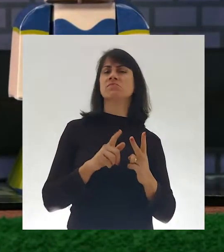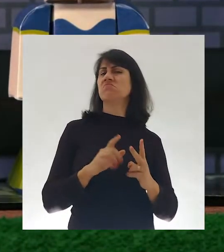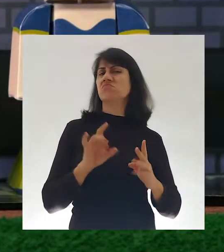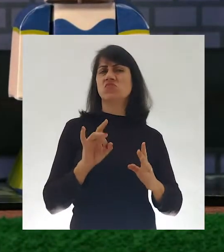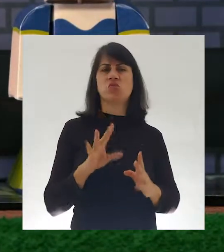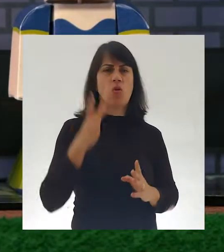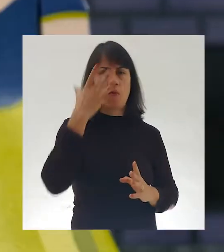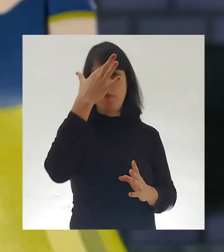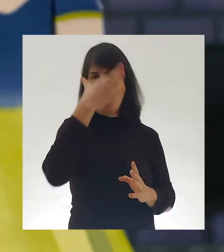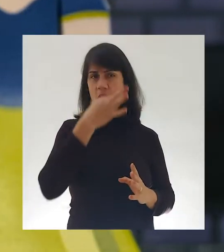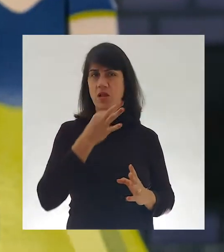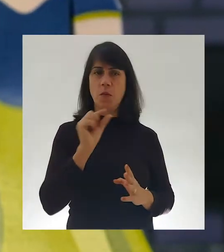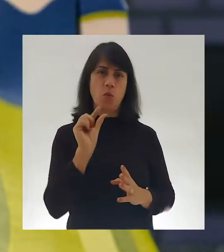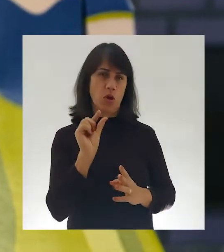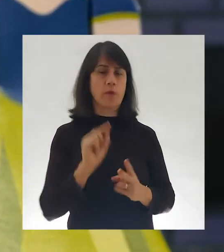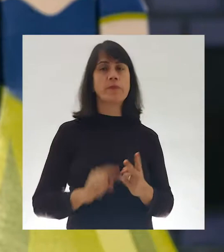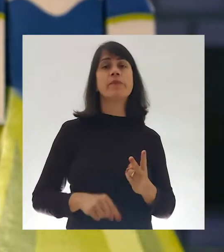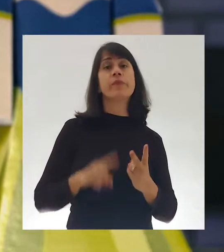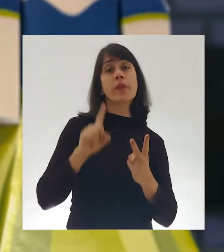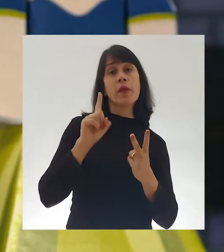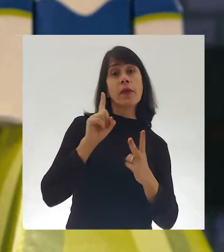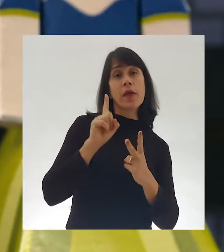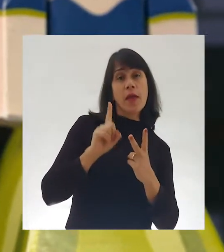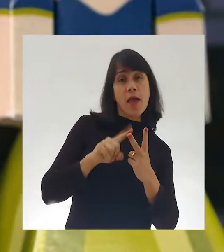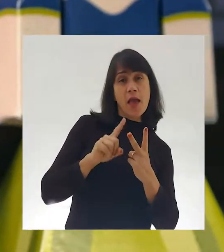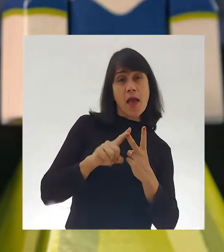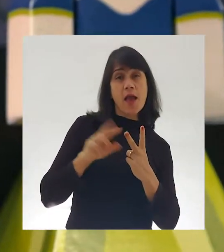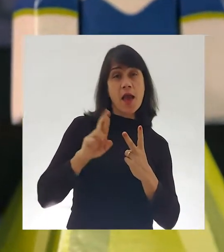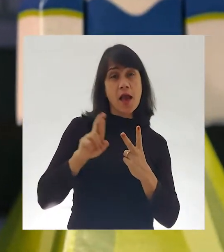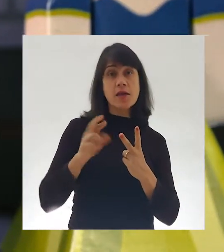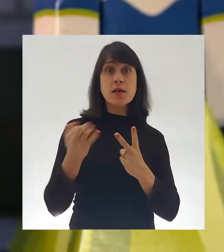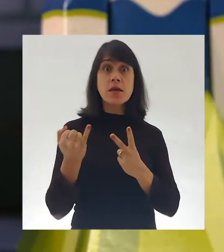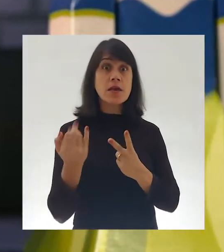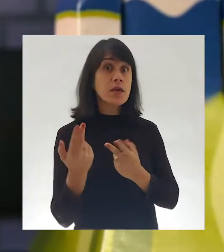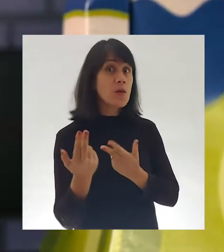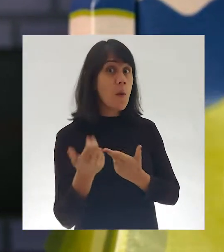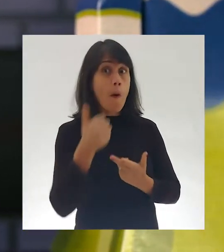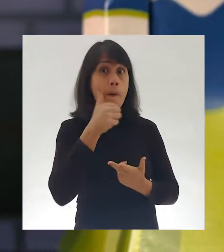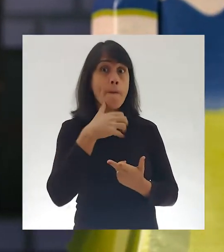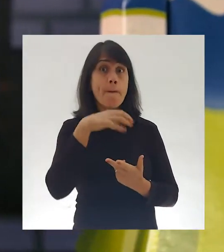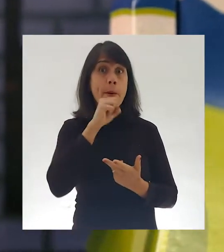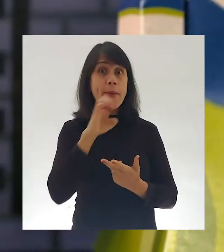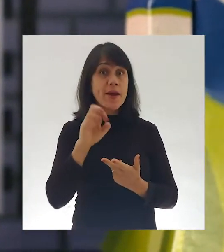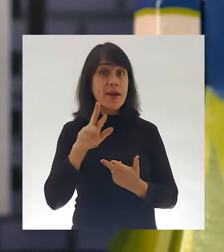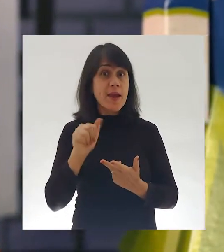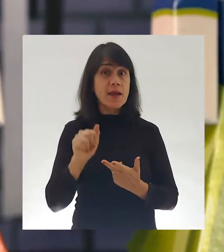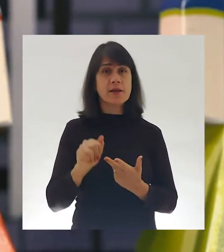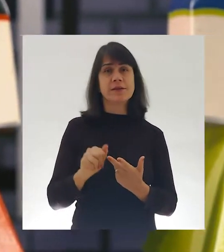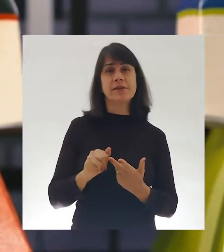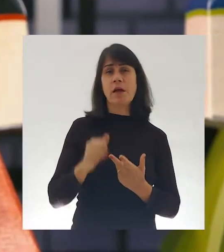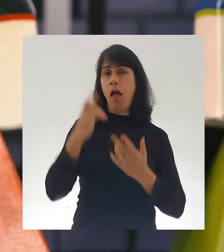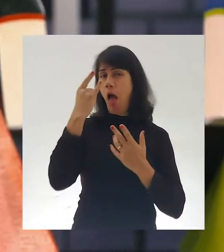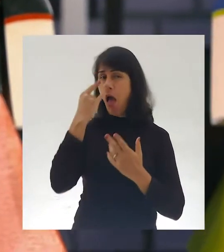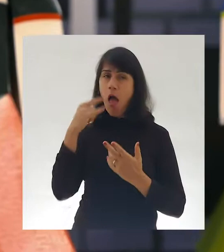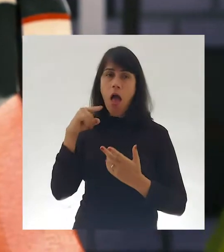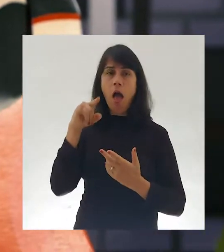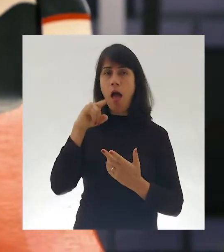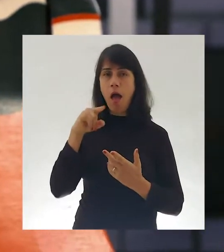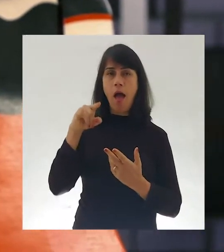na aparência, pois Raícha era muito parecida com sua mãe, o que atraía sua